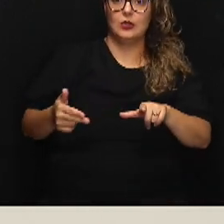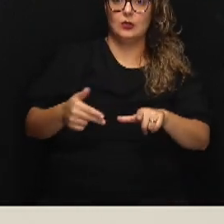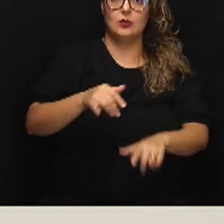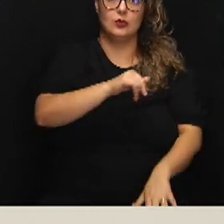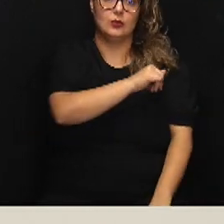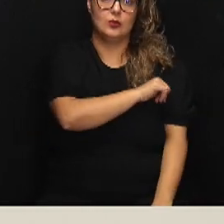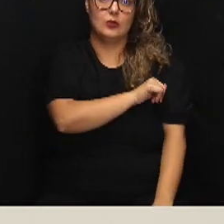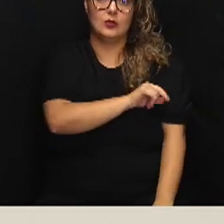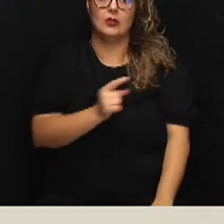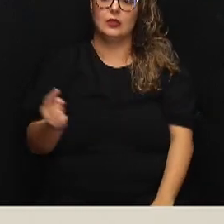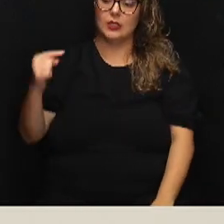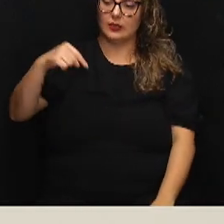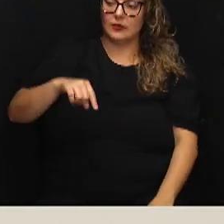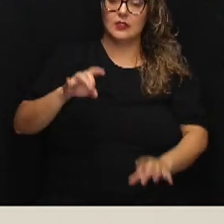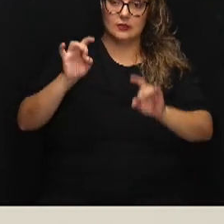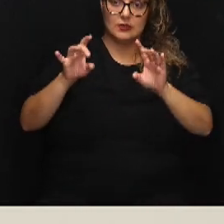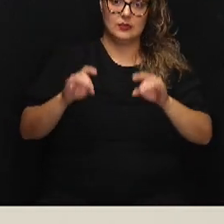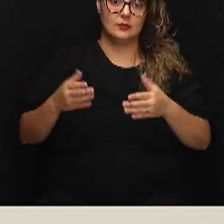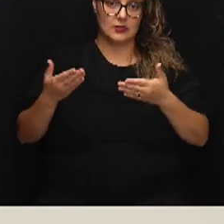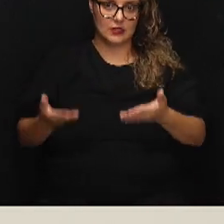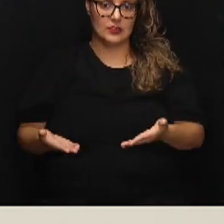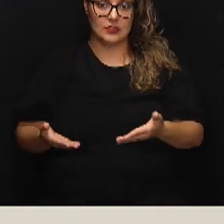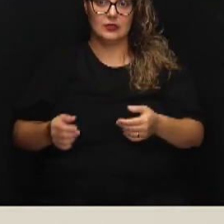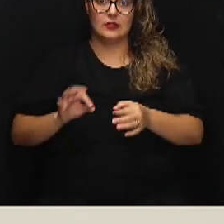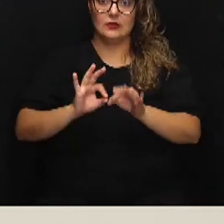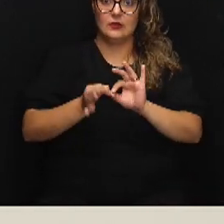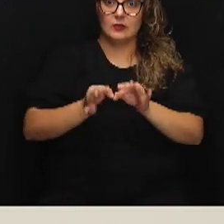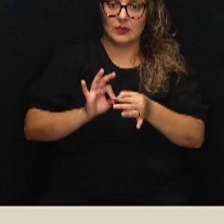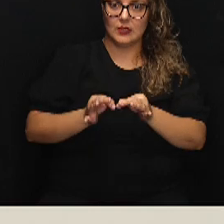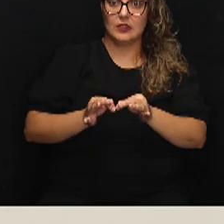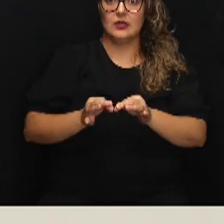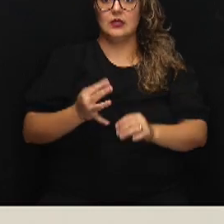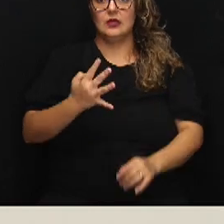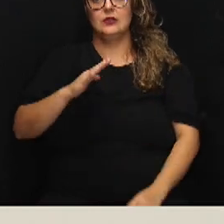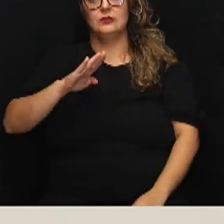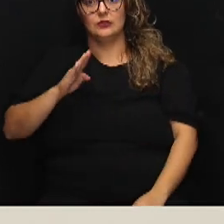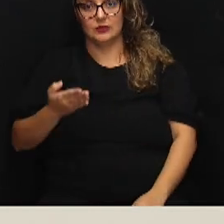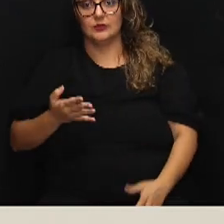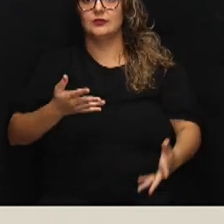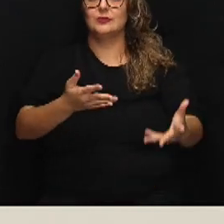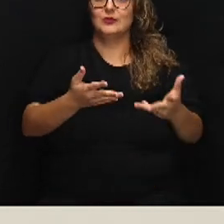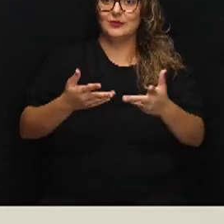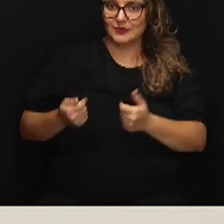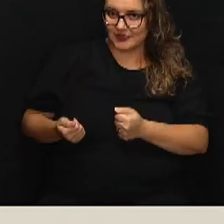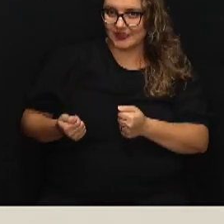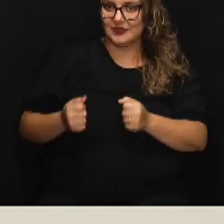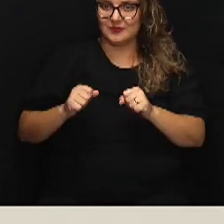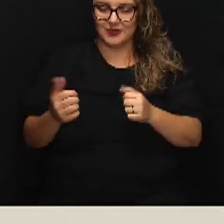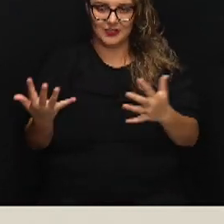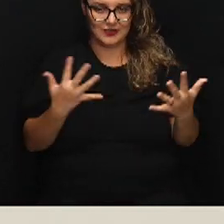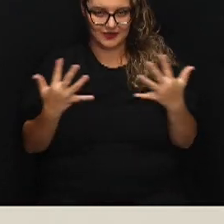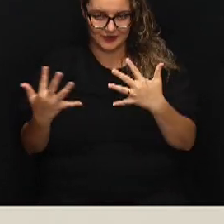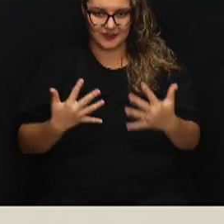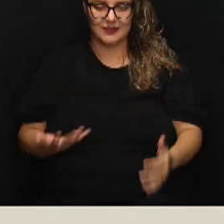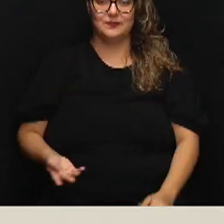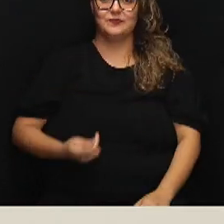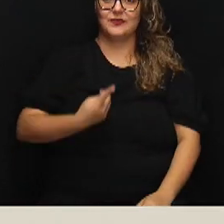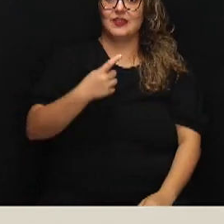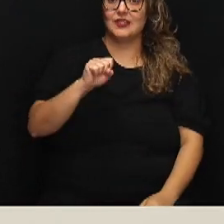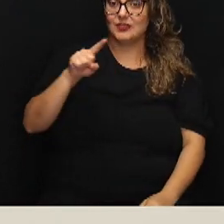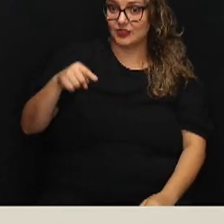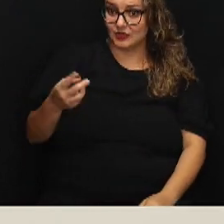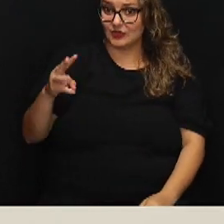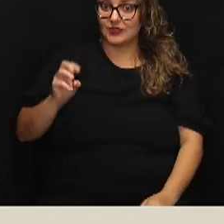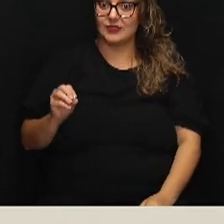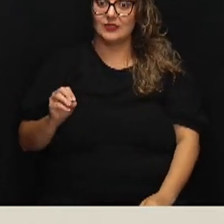que veio especialmente para cá. Ele vai fazer uma oficina às 4h30, então estão convidados, podem vir. E às 18h30 vai ter